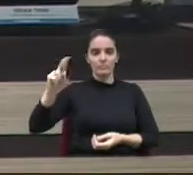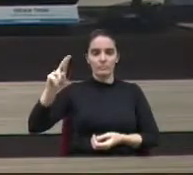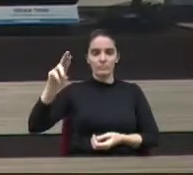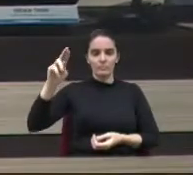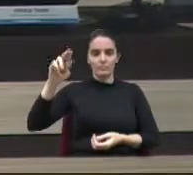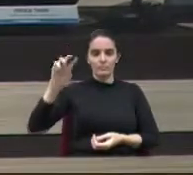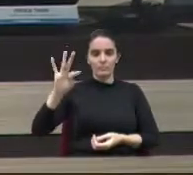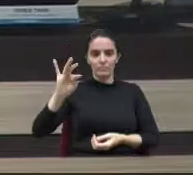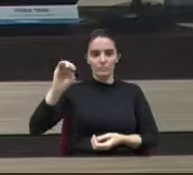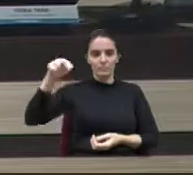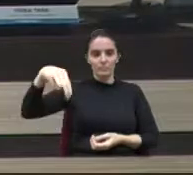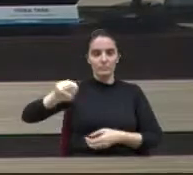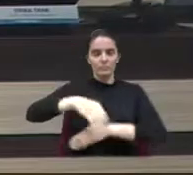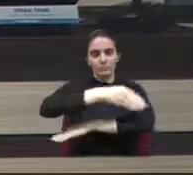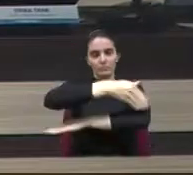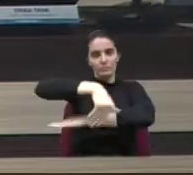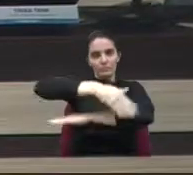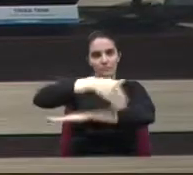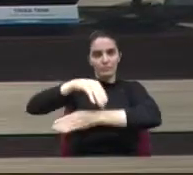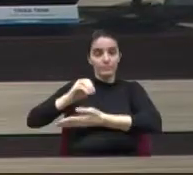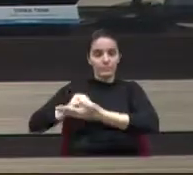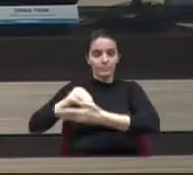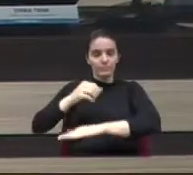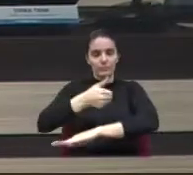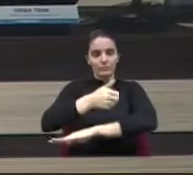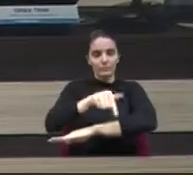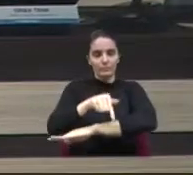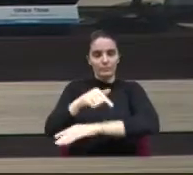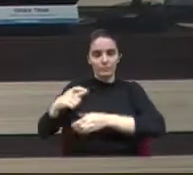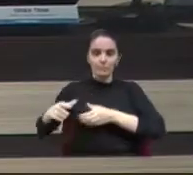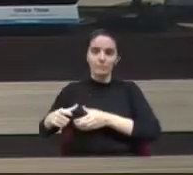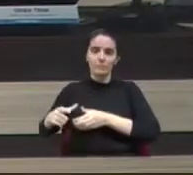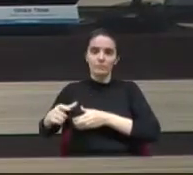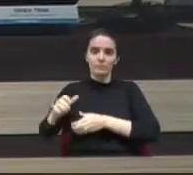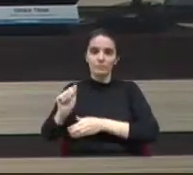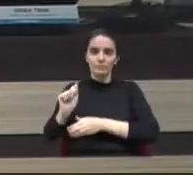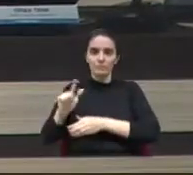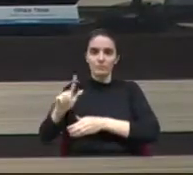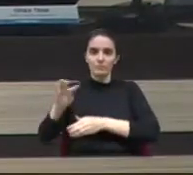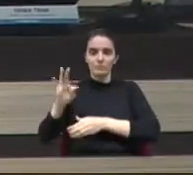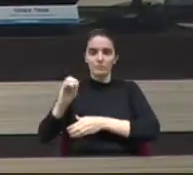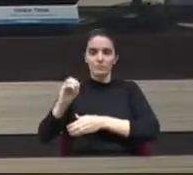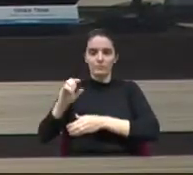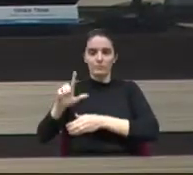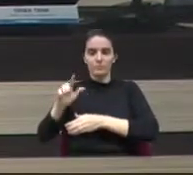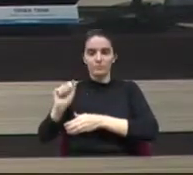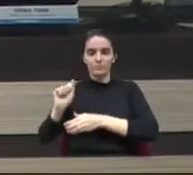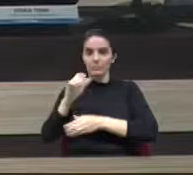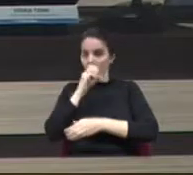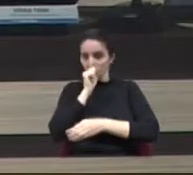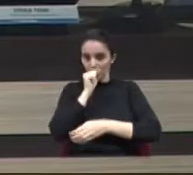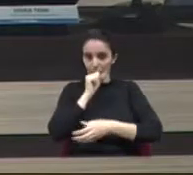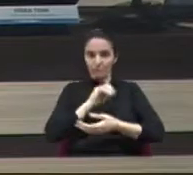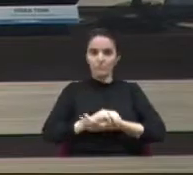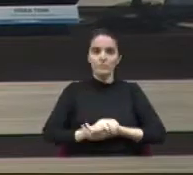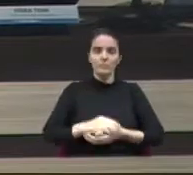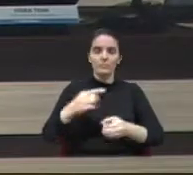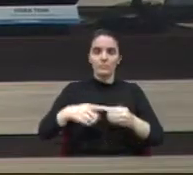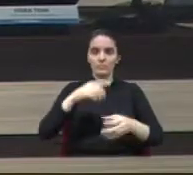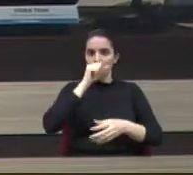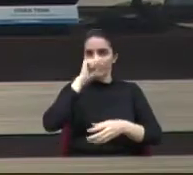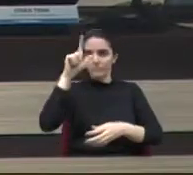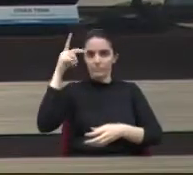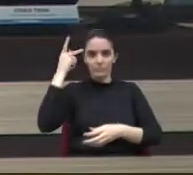rua 17 do bairro Alto dos Laranjais, no município de Limeira. Uma questão de ordem, vereador Cleiton Silva. Senhor